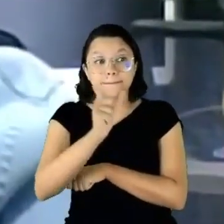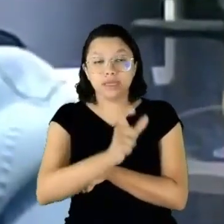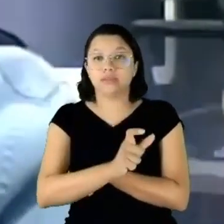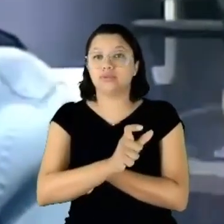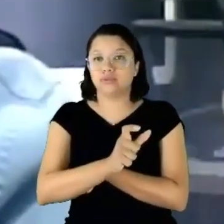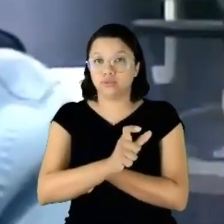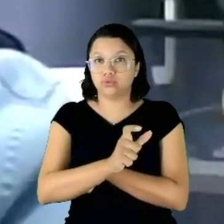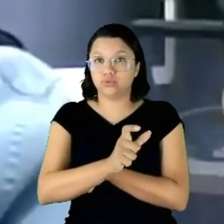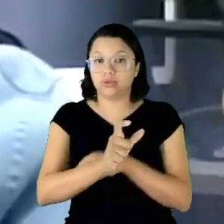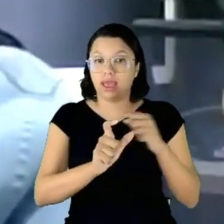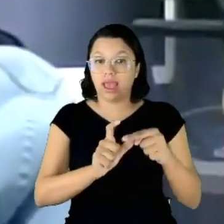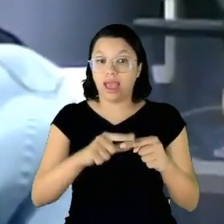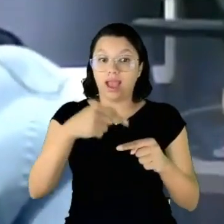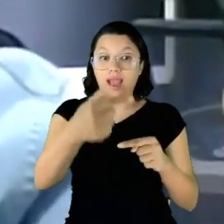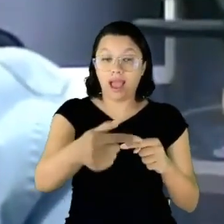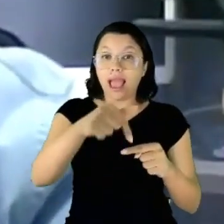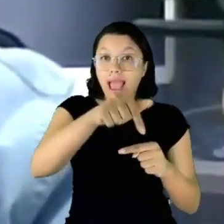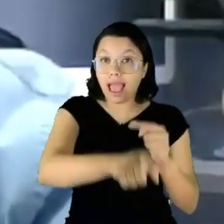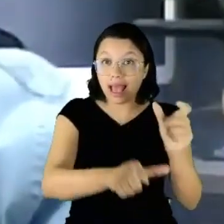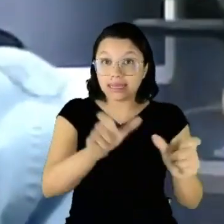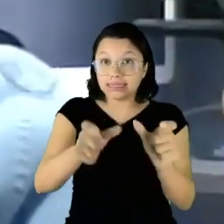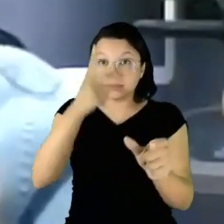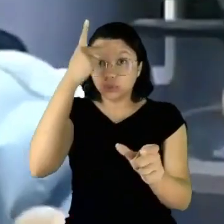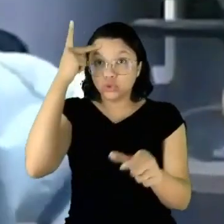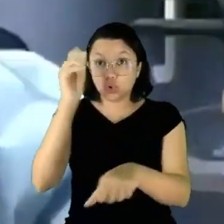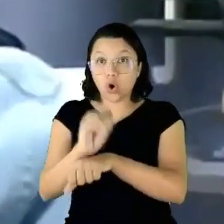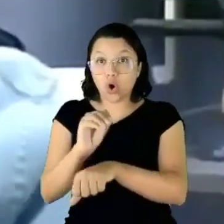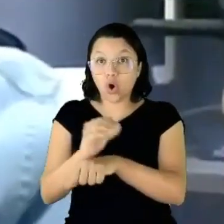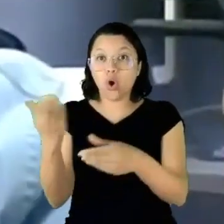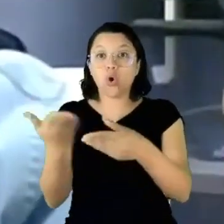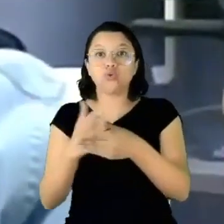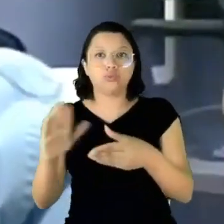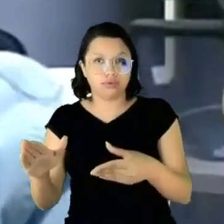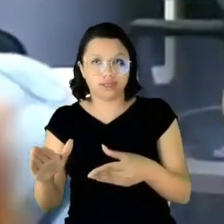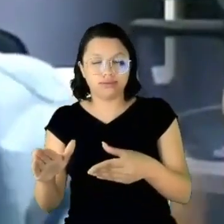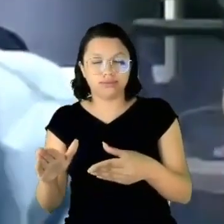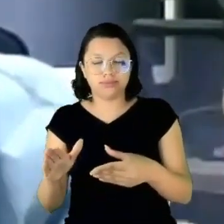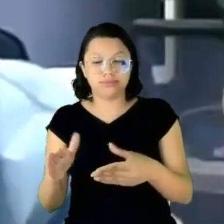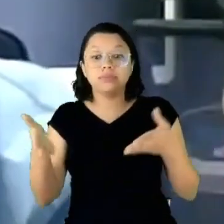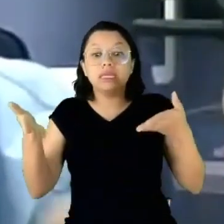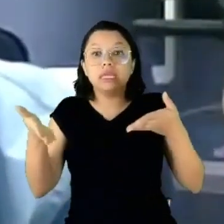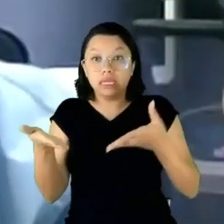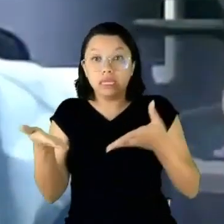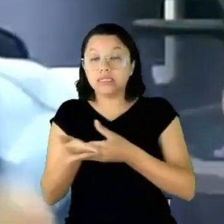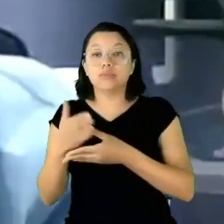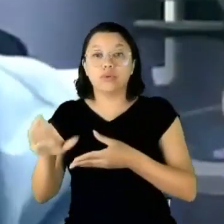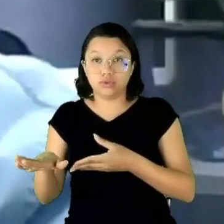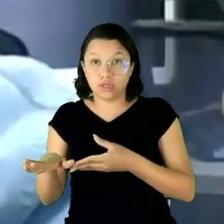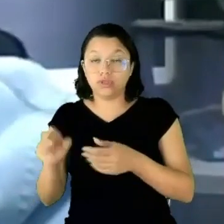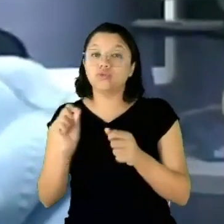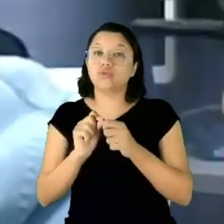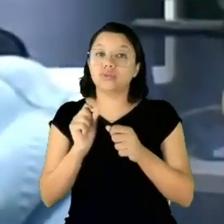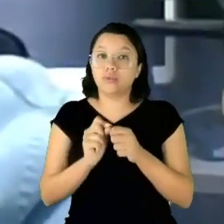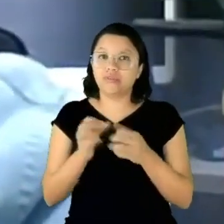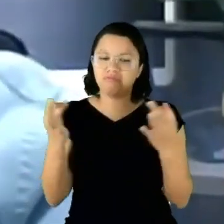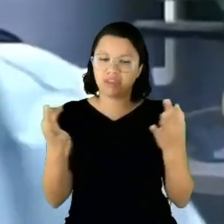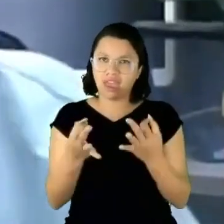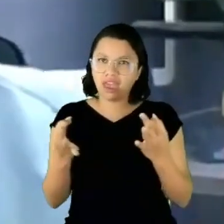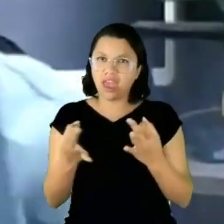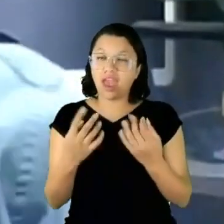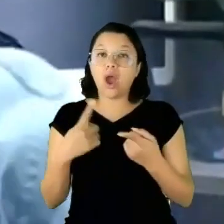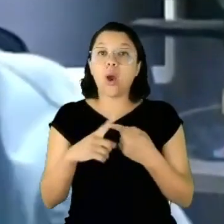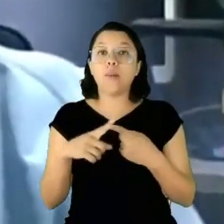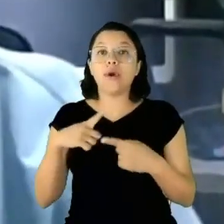cuidam dos processos e os processos são executados aí sim com excelência porque foram plenados